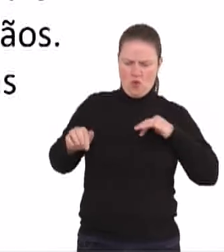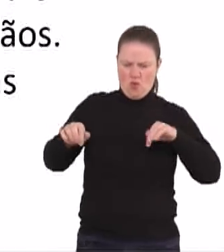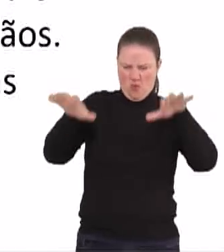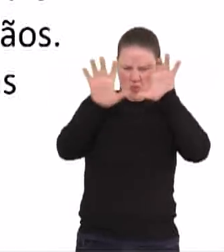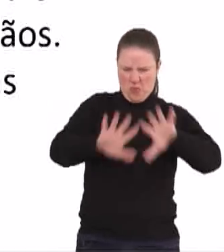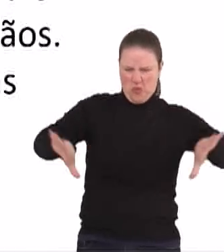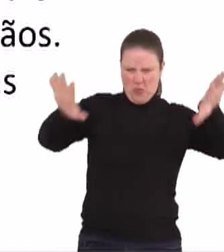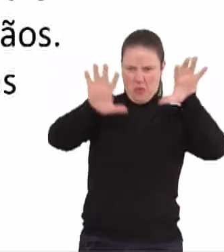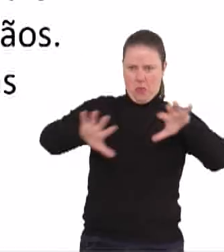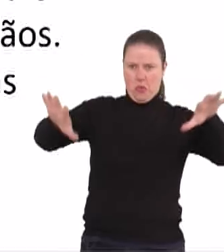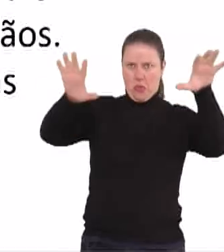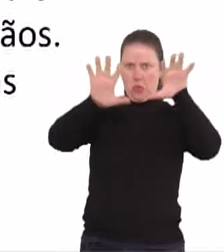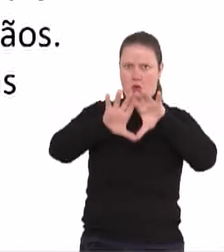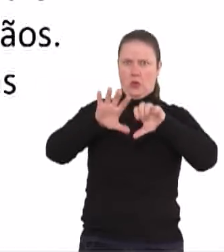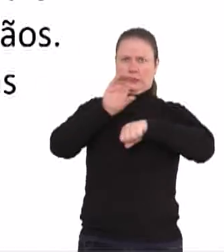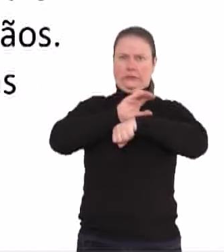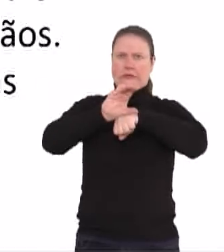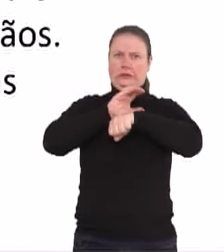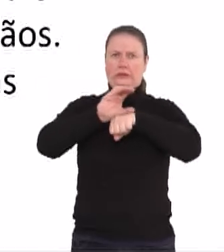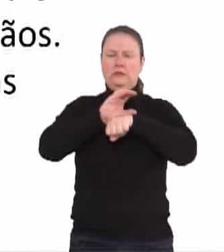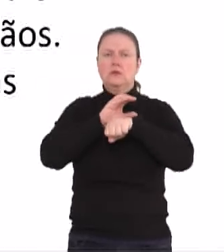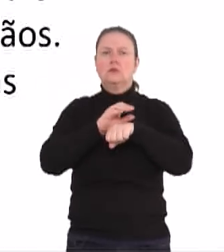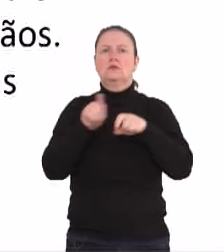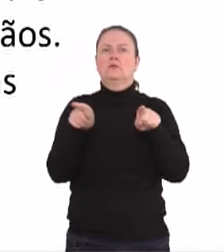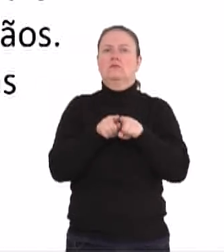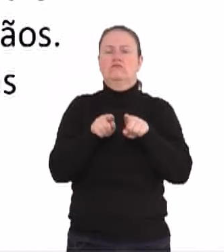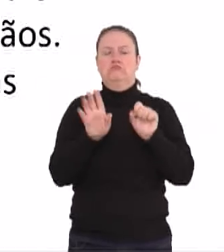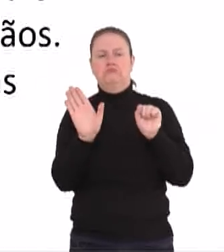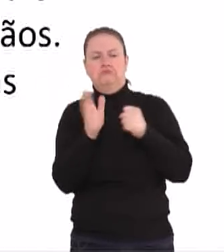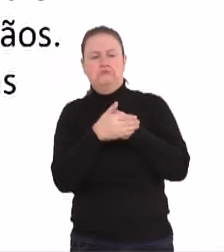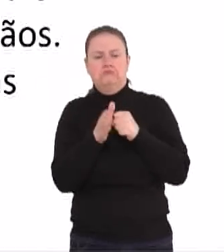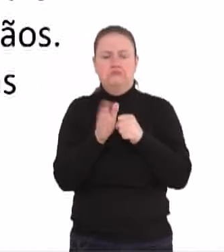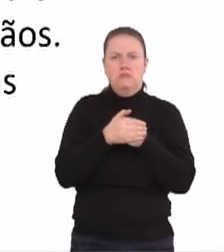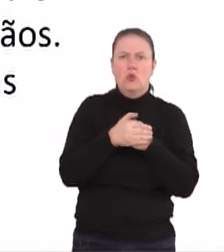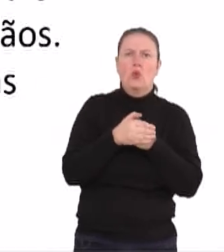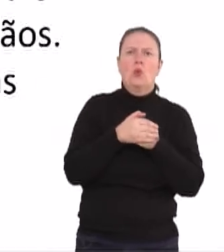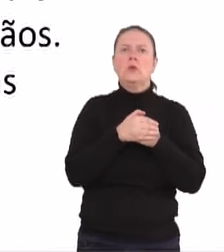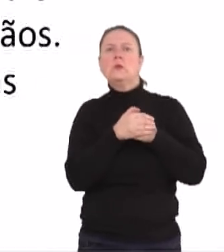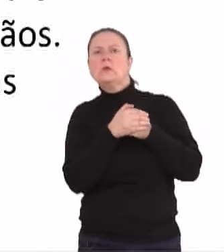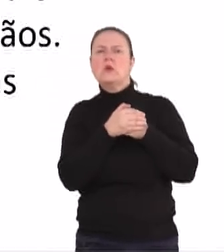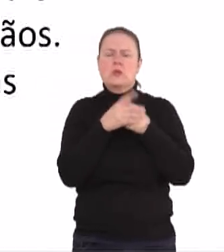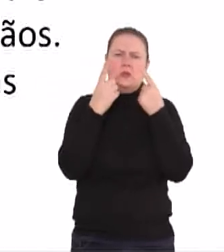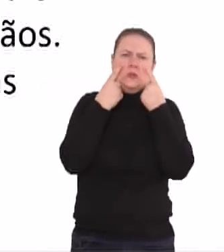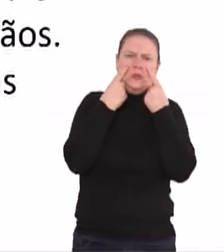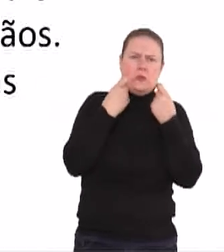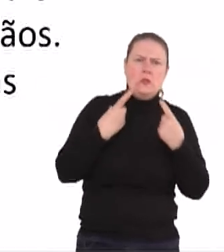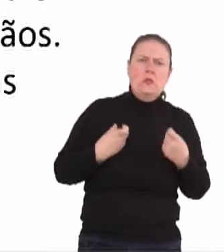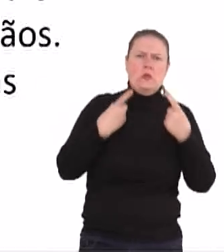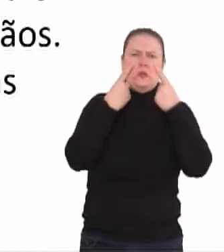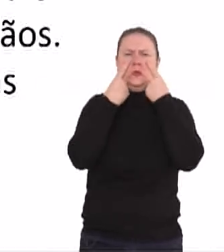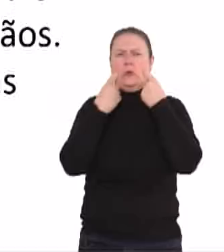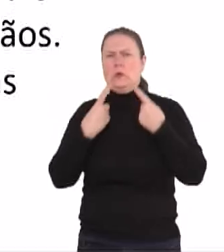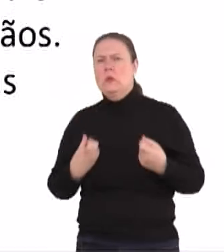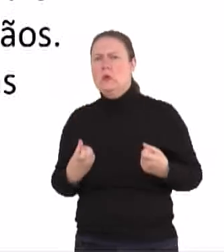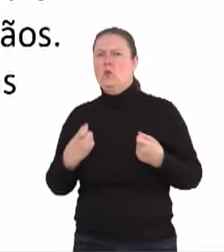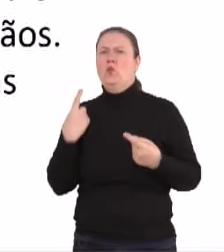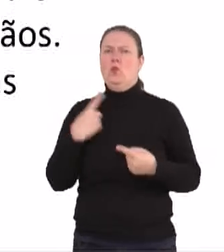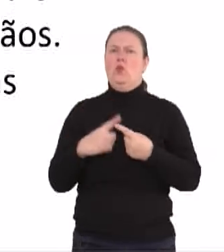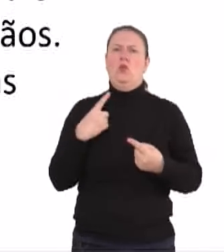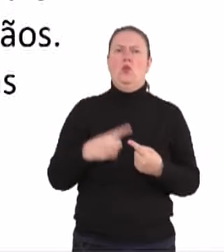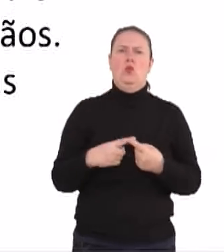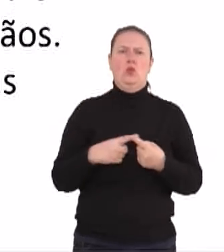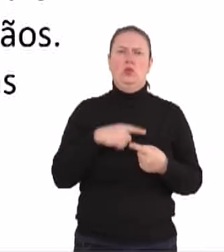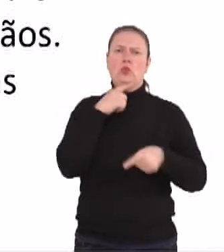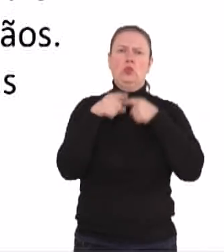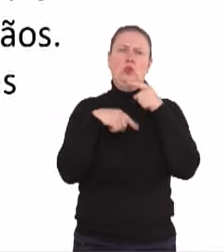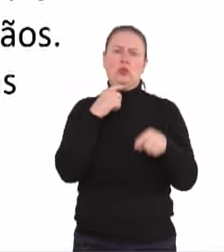cinzenta. Refugiado em uma dobra do manto paterno, Uru chorava, e chorava por não ter sido